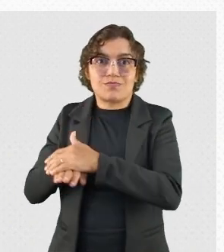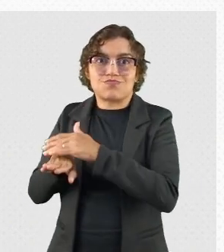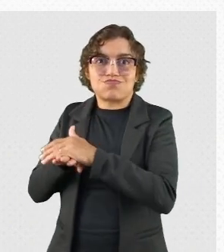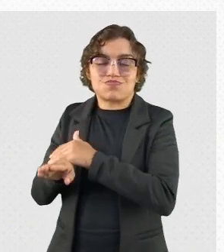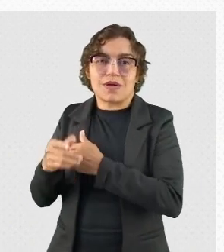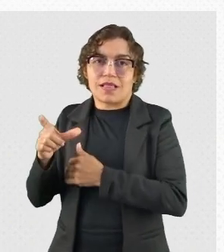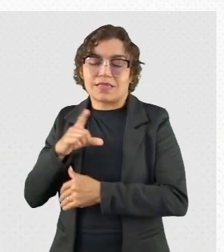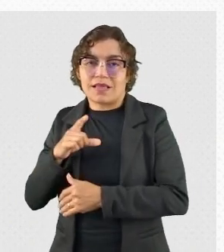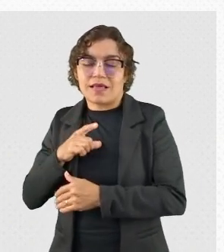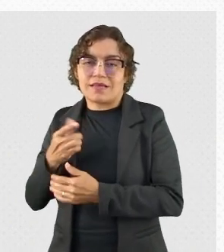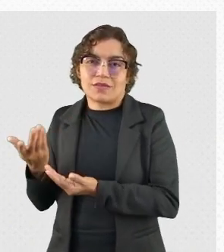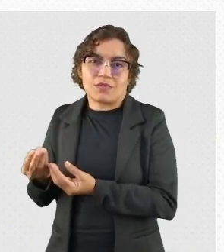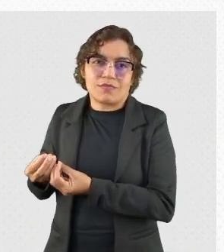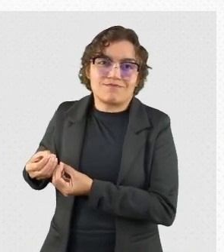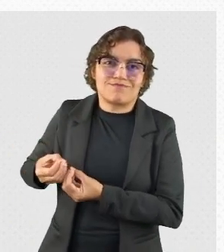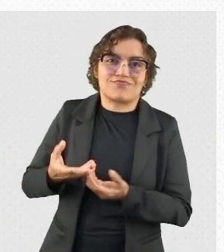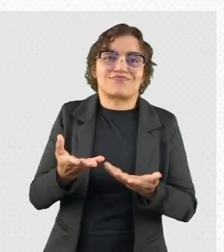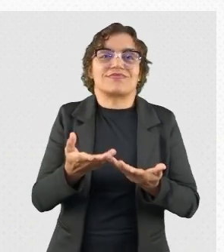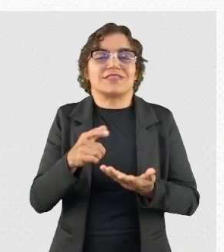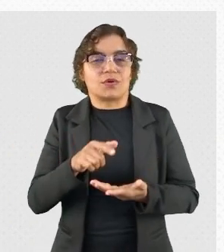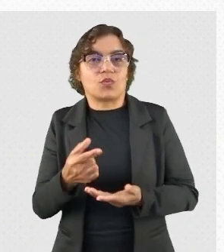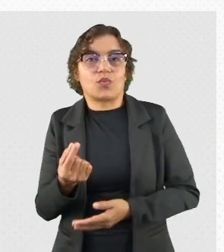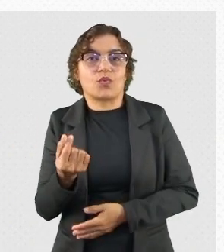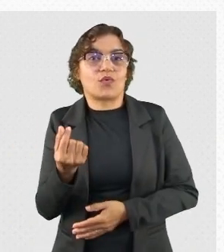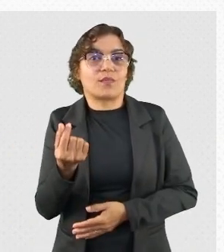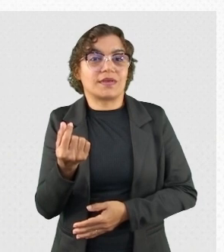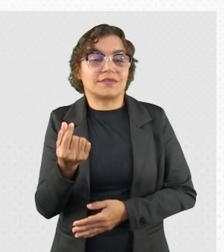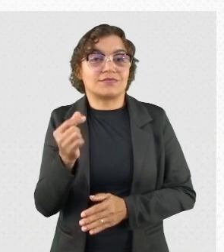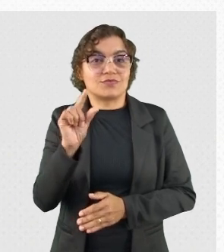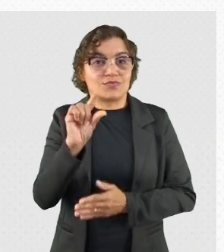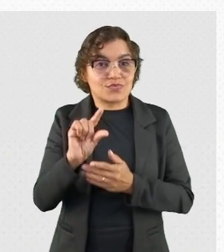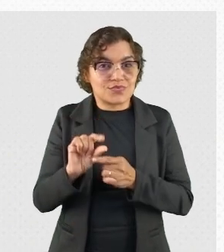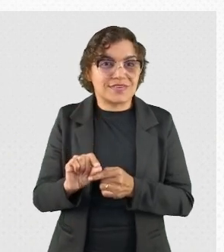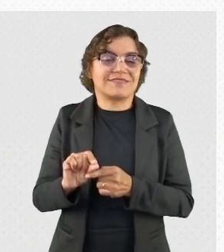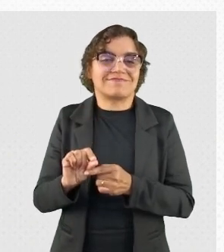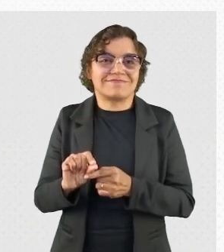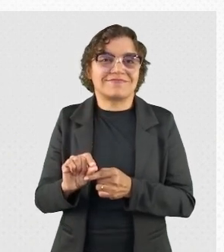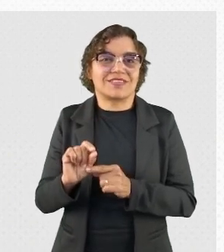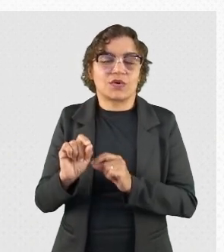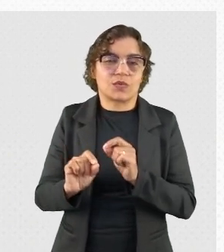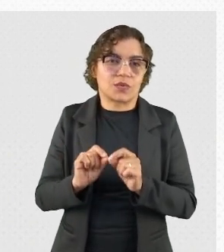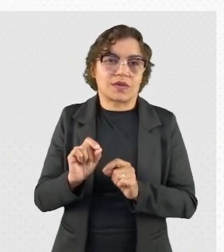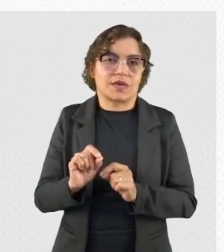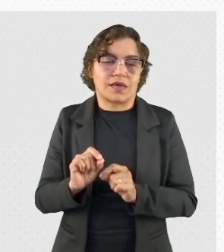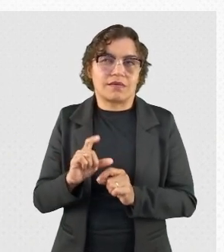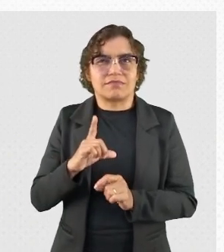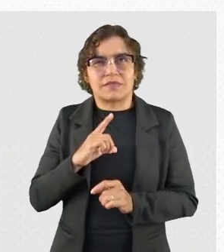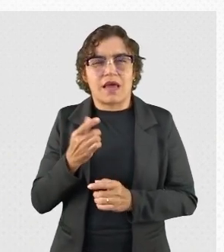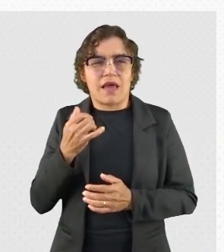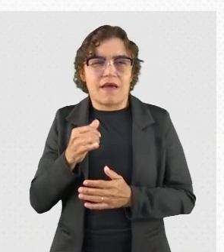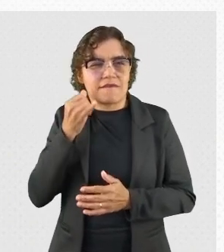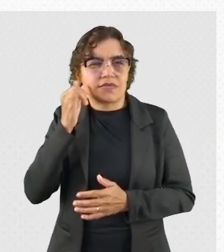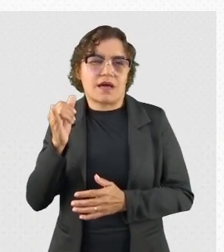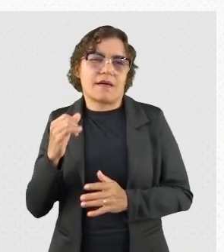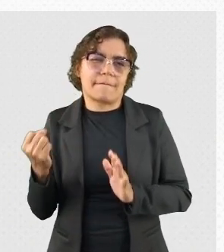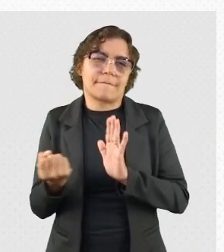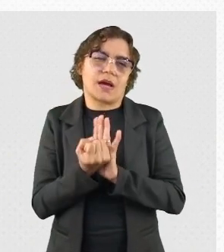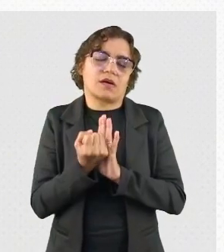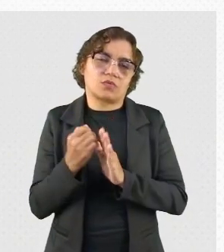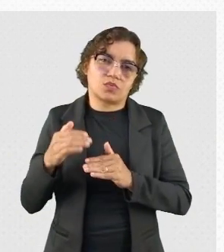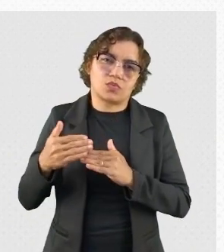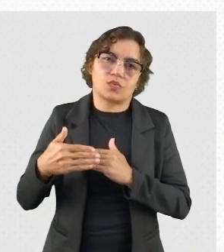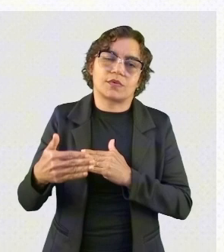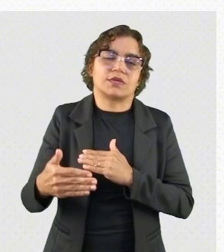essa mercadoria no mercado e esse preço ele tende a diminuir, para que não haja tanto impacto, principalmente no